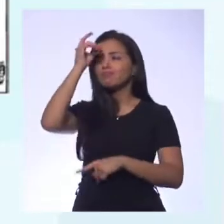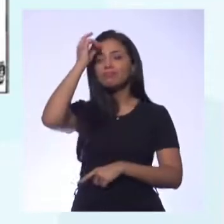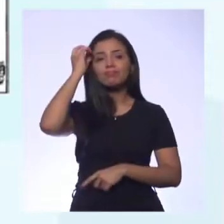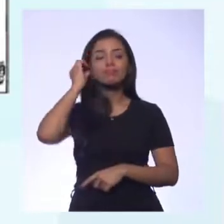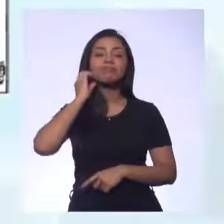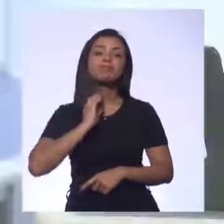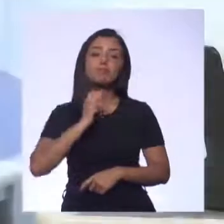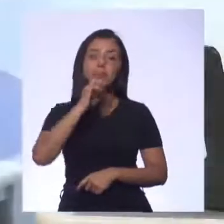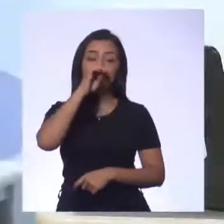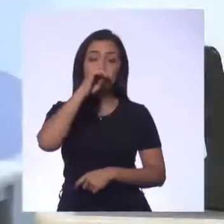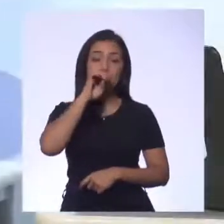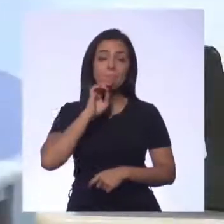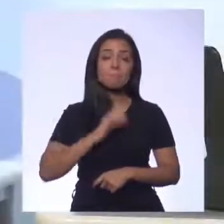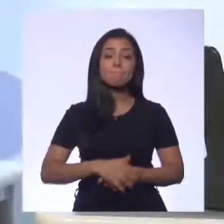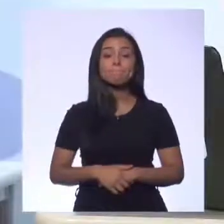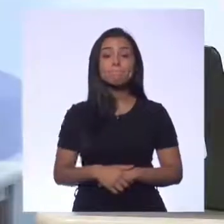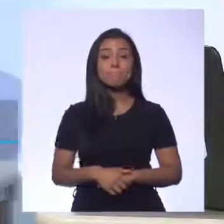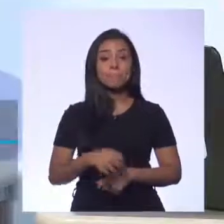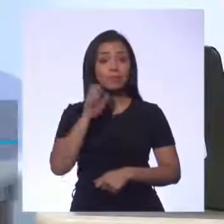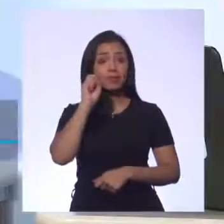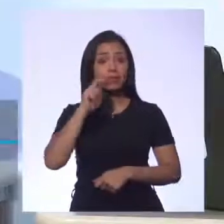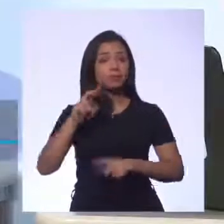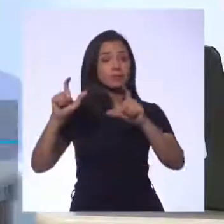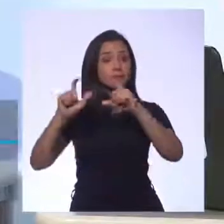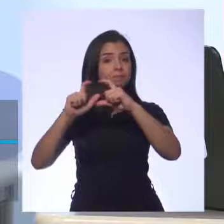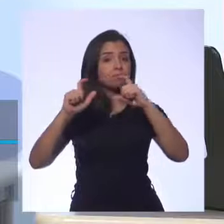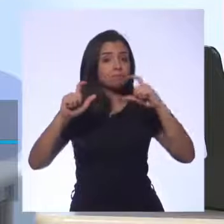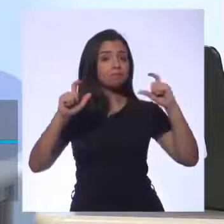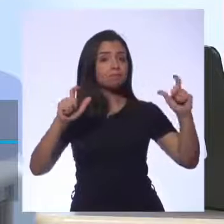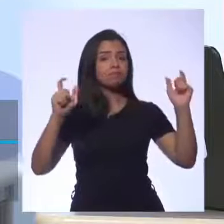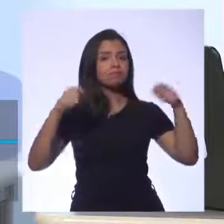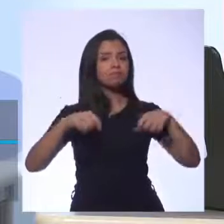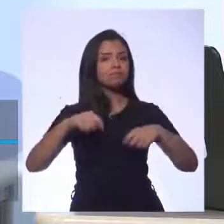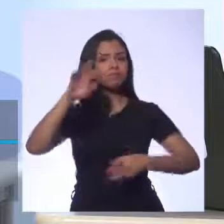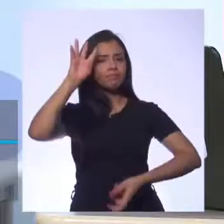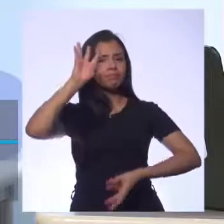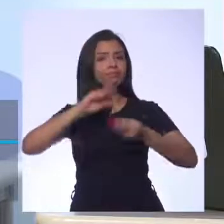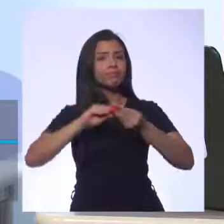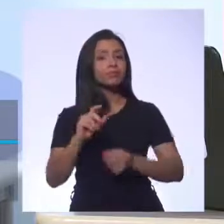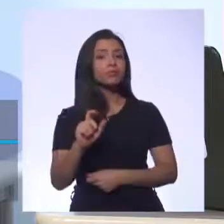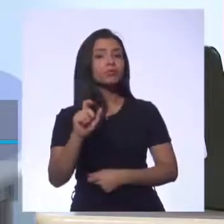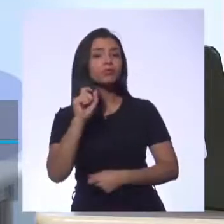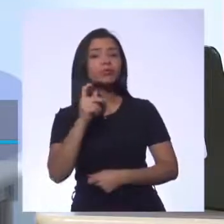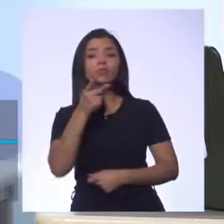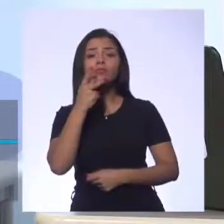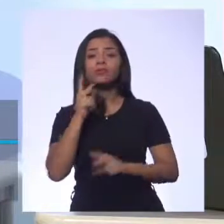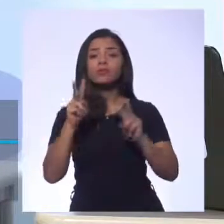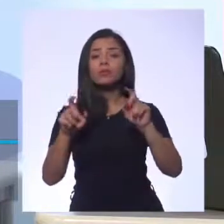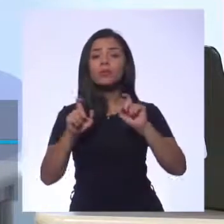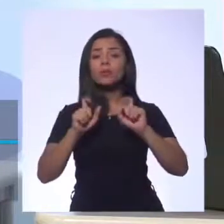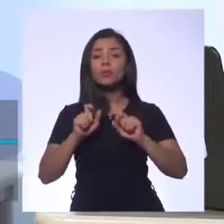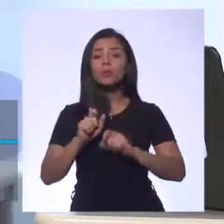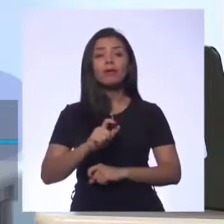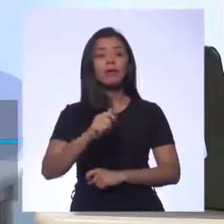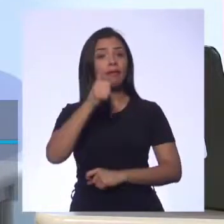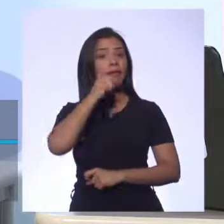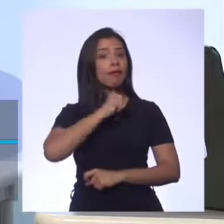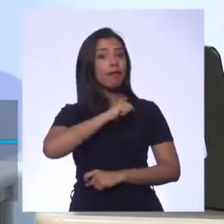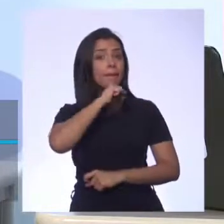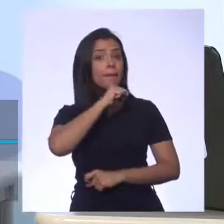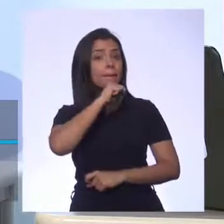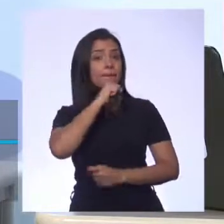então vamos lá. De acordo, então, com a tirinha, nós podemos pensar o seguinte, esse revela o quê? Que a mãe do menino, ela